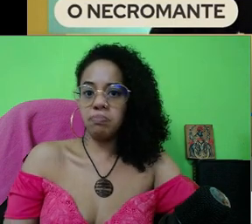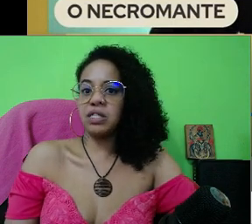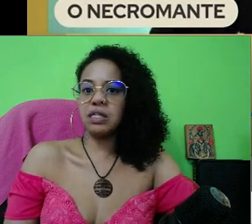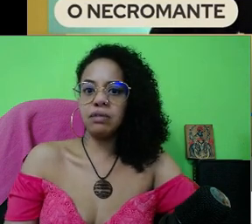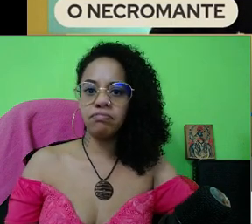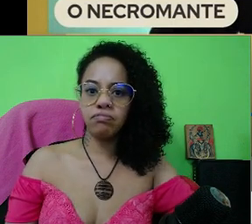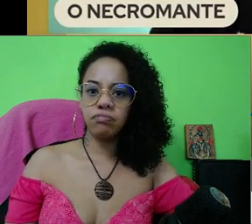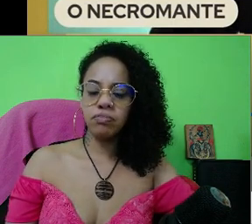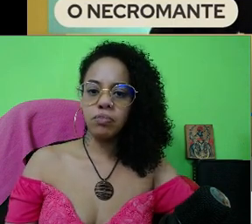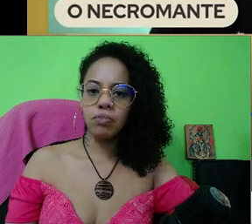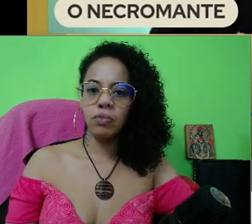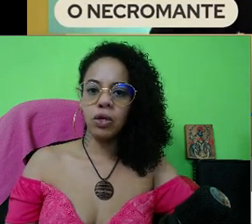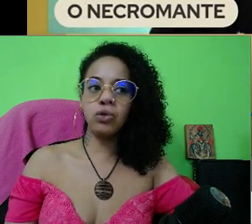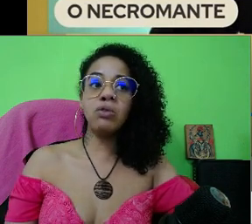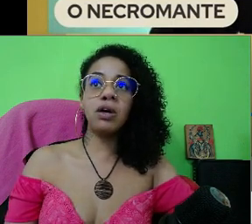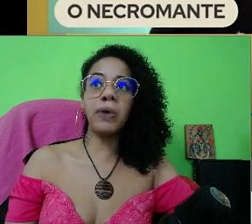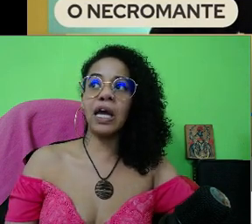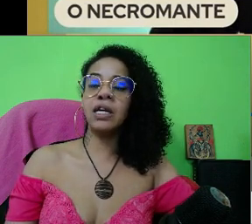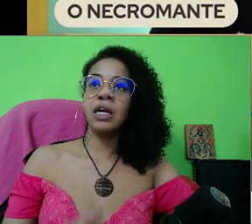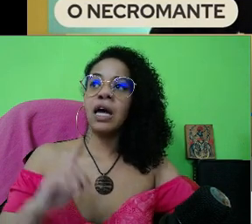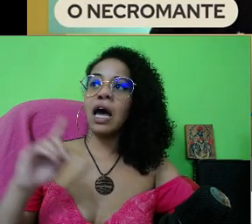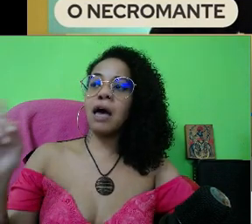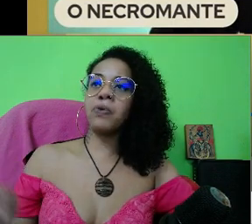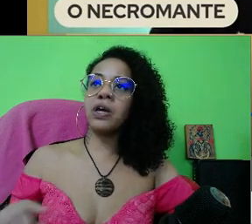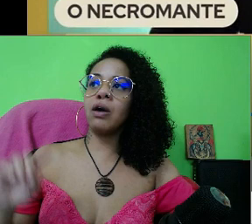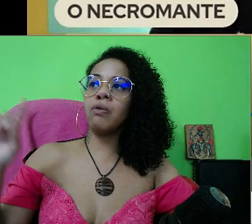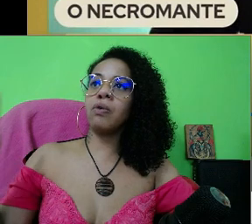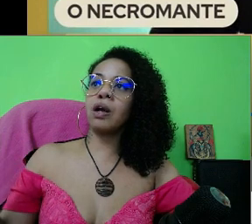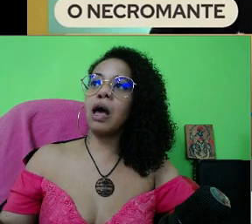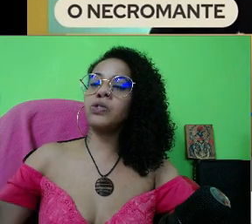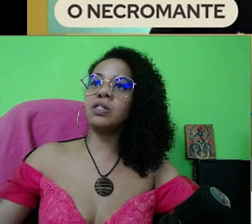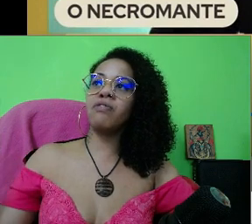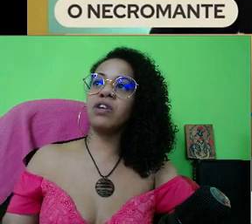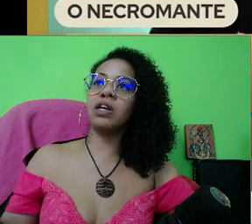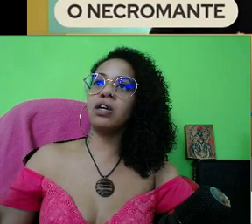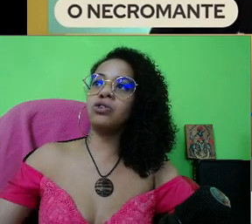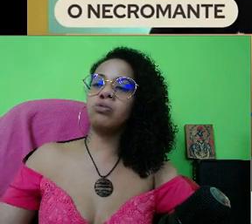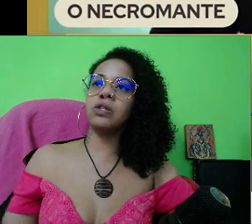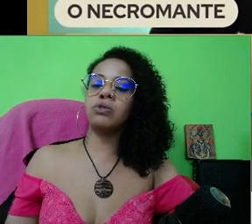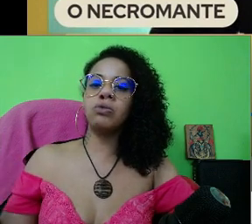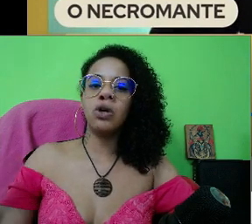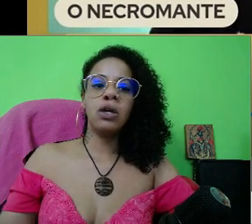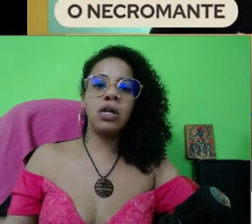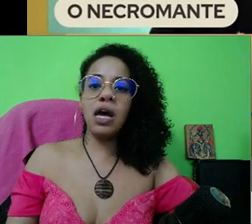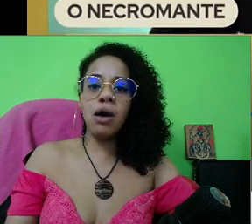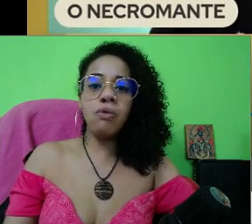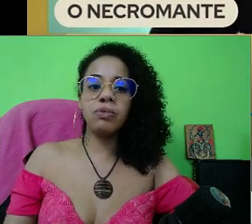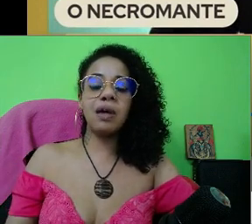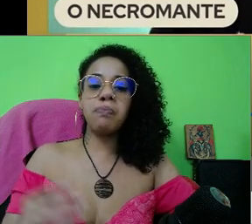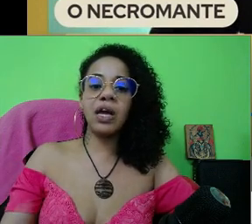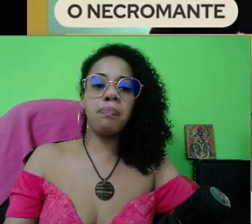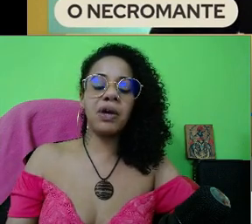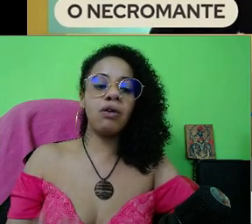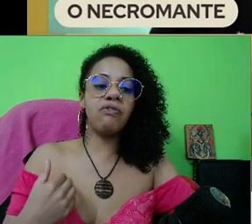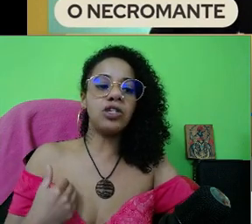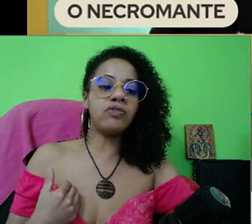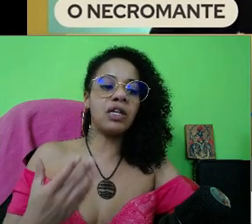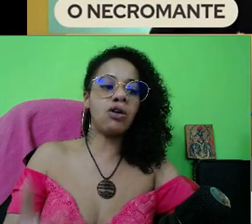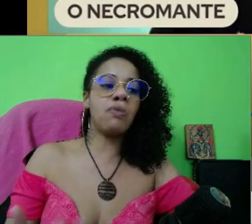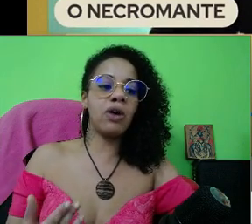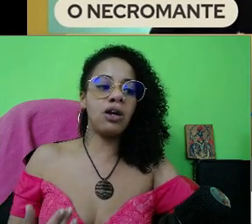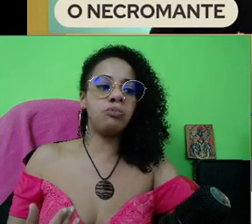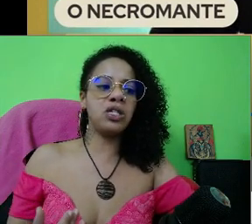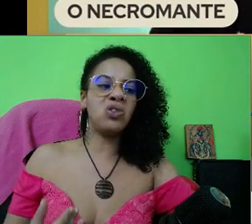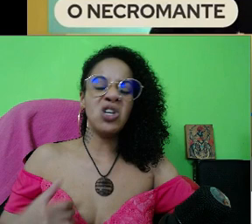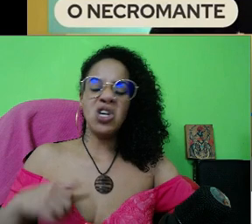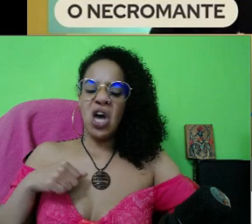simples assim nunca peguei Ah porque eu gosto está falando de um assunto não sabe por quê Porque eu não